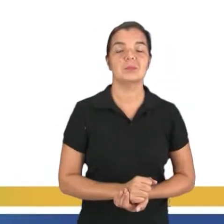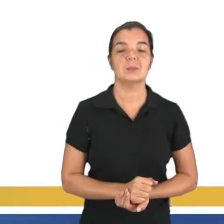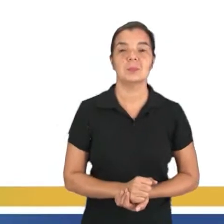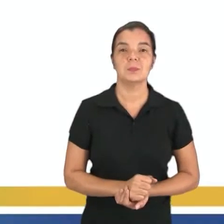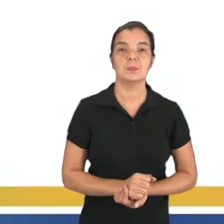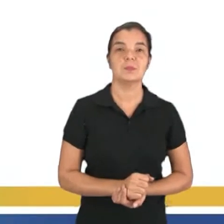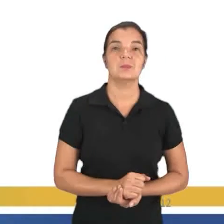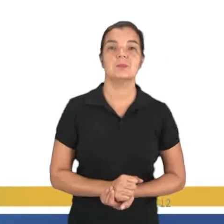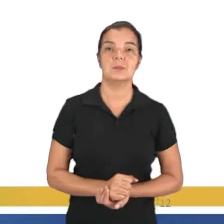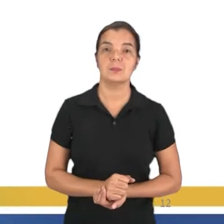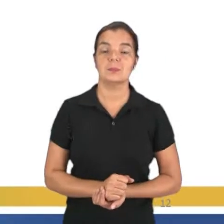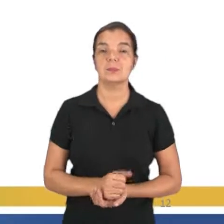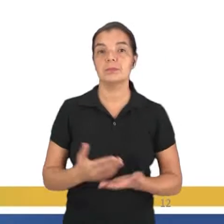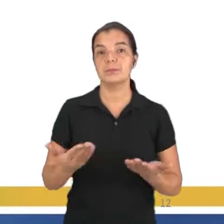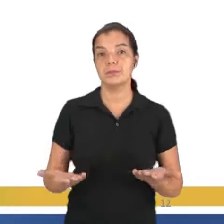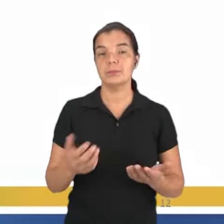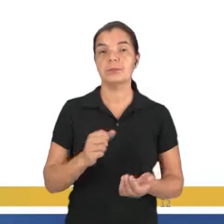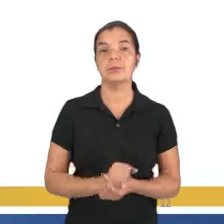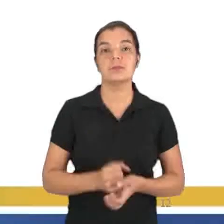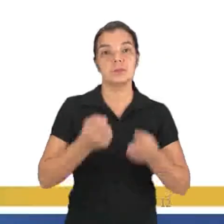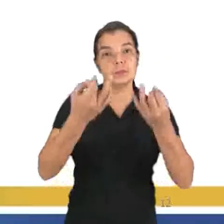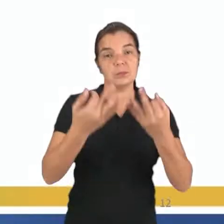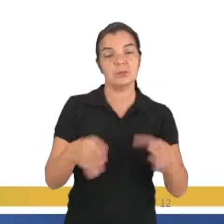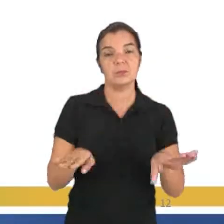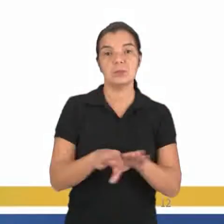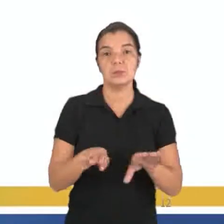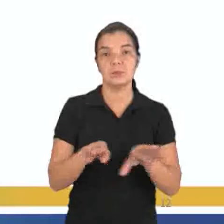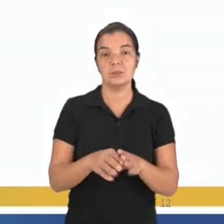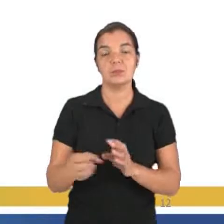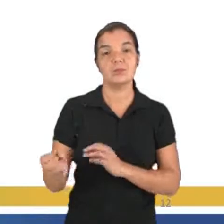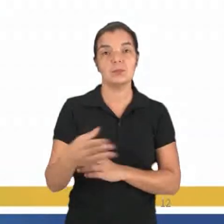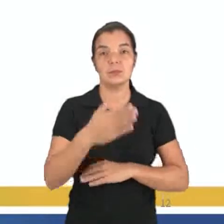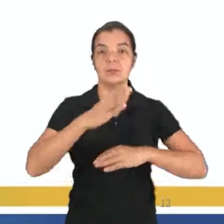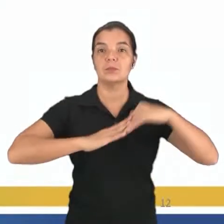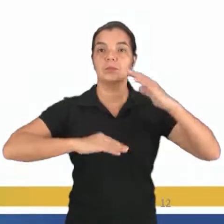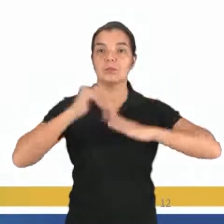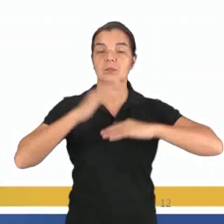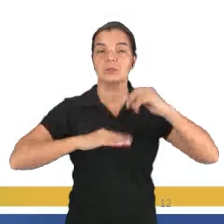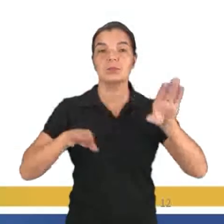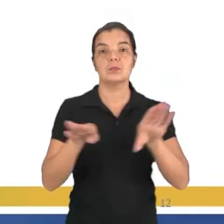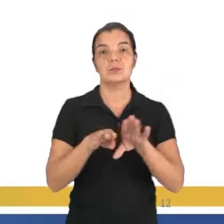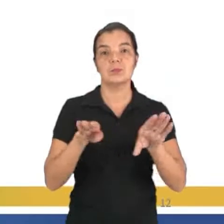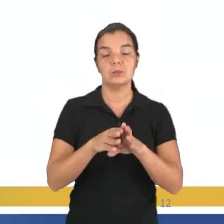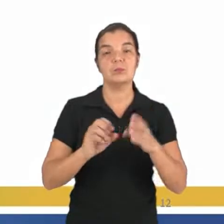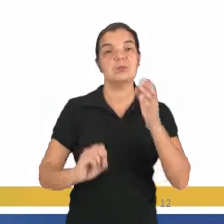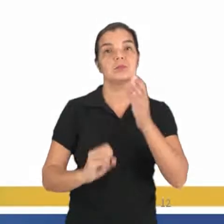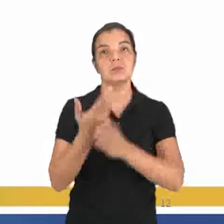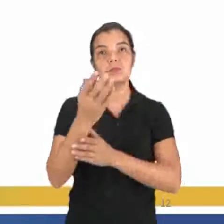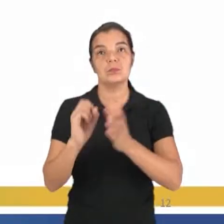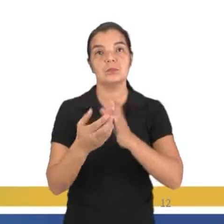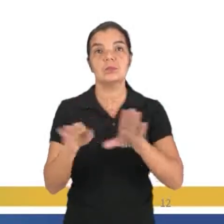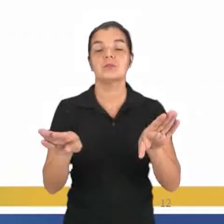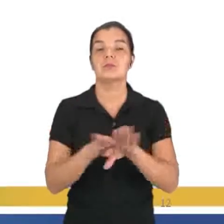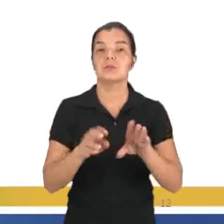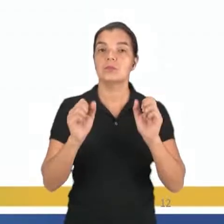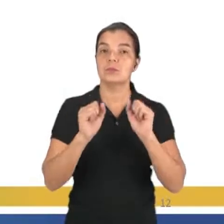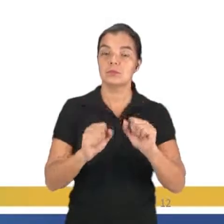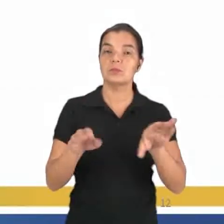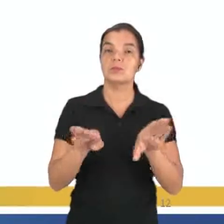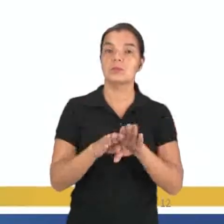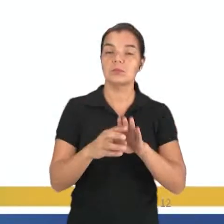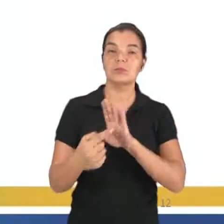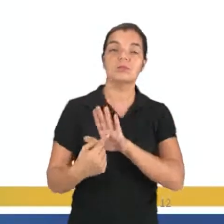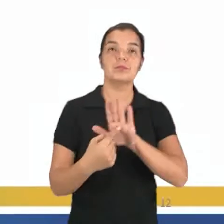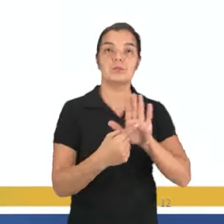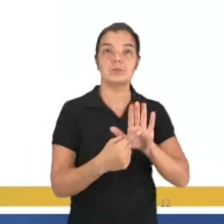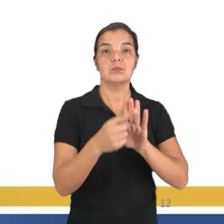econômicas. Por fim, falaremos um pouco aqui a respeito das novas profissões que elas têm surgido, podem ser também